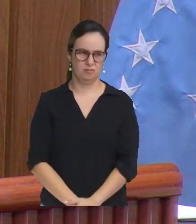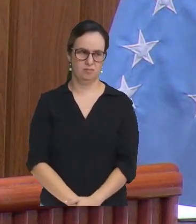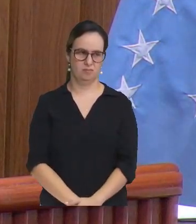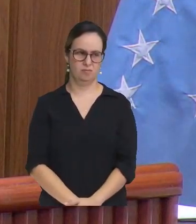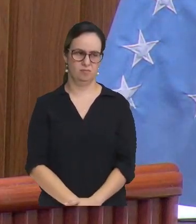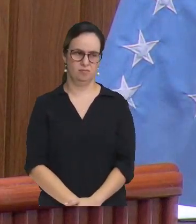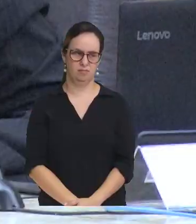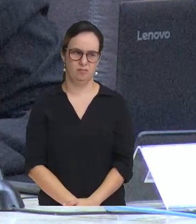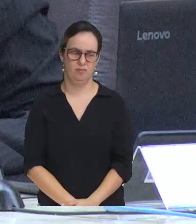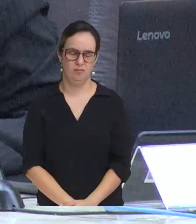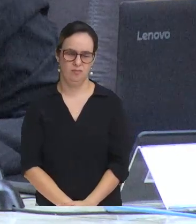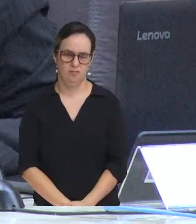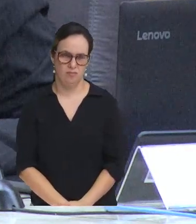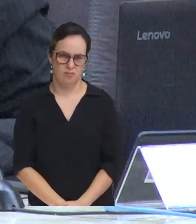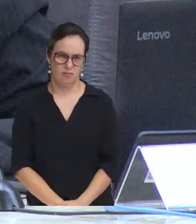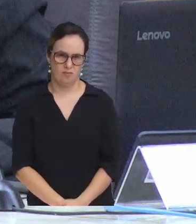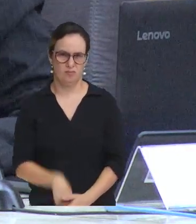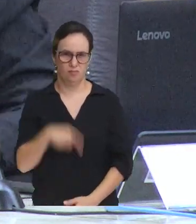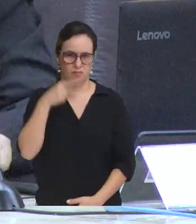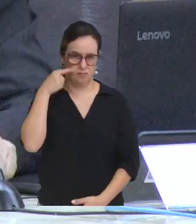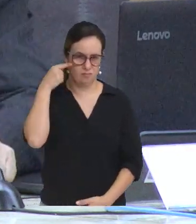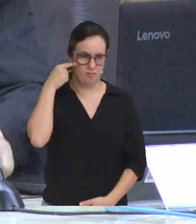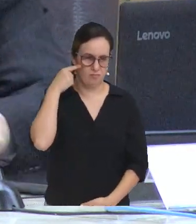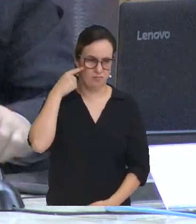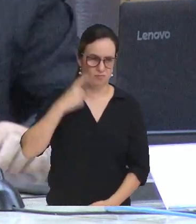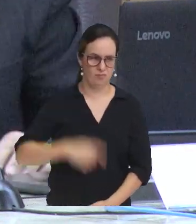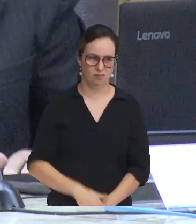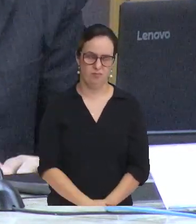Com a palavra o vereador Vinícius Simili.